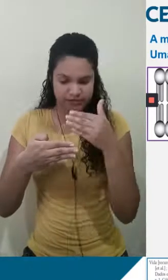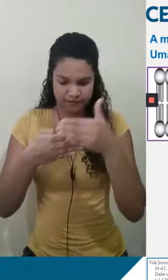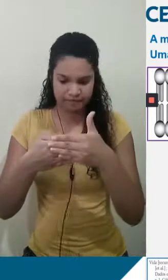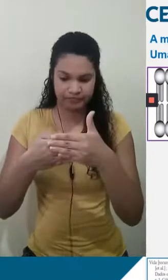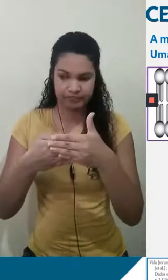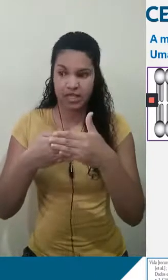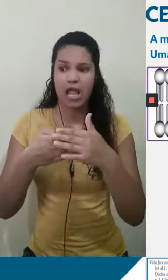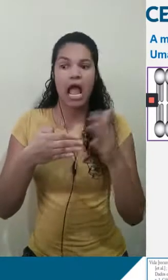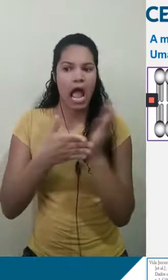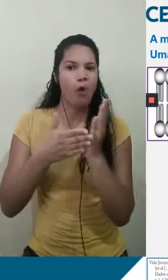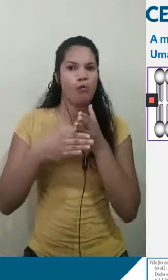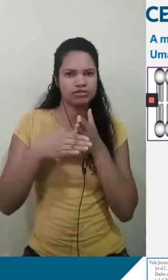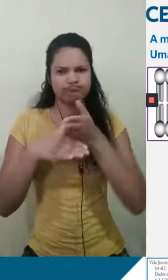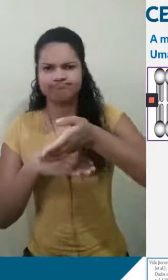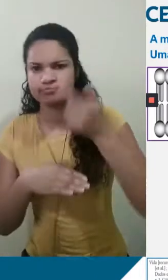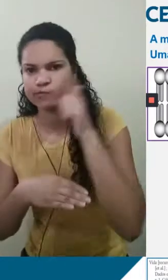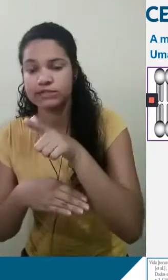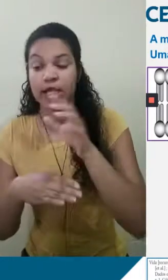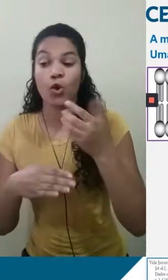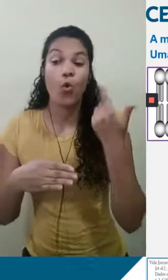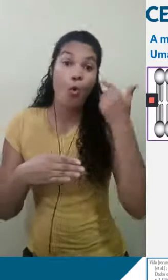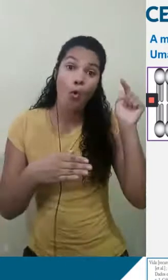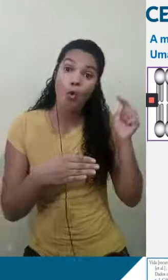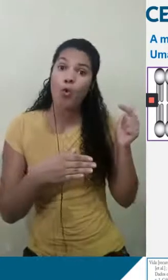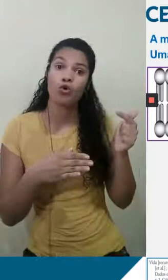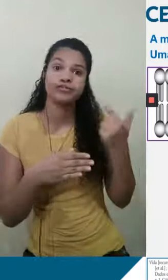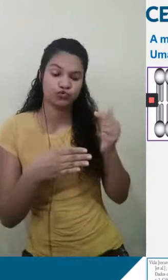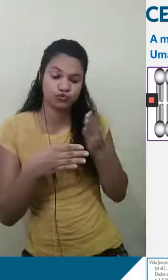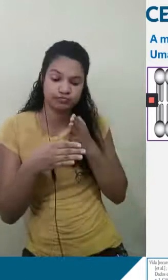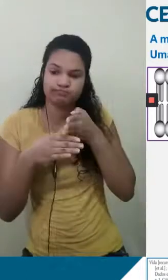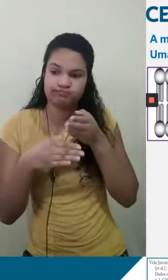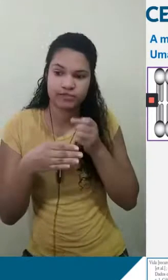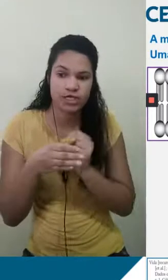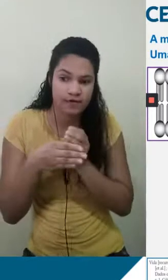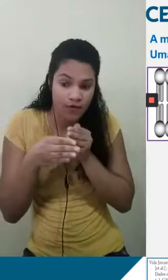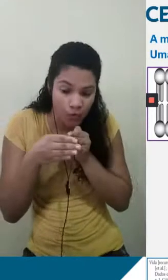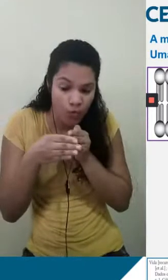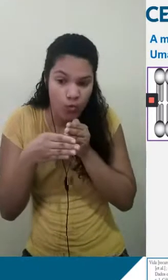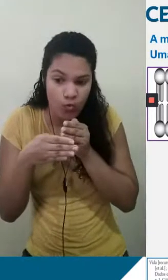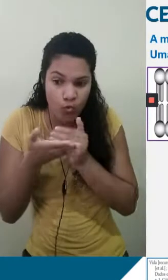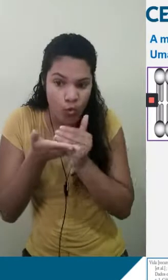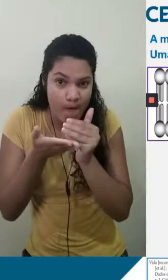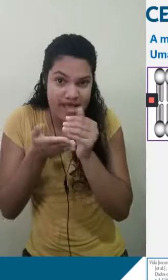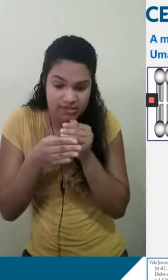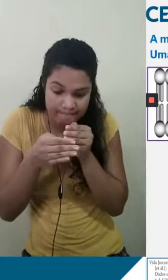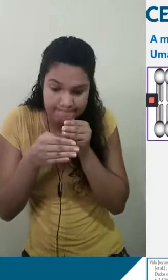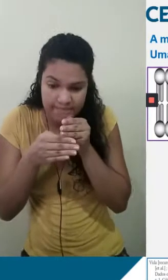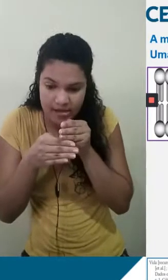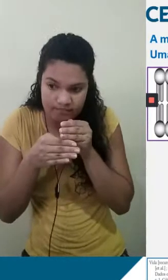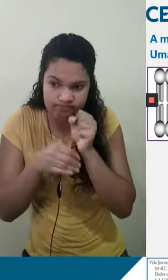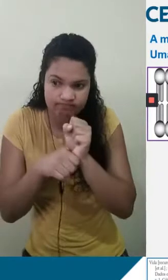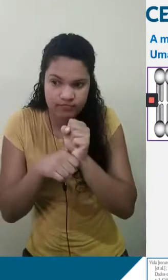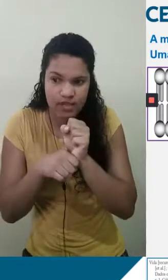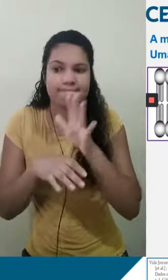transporte e muitas outras funções que nós vamos discutir na aula da semana que vem. E